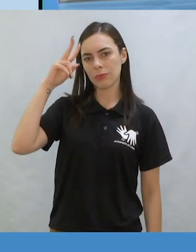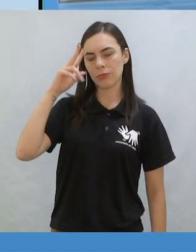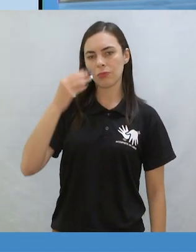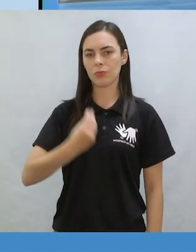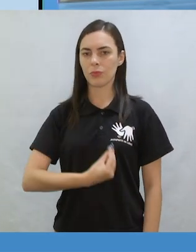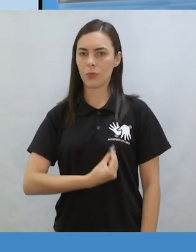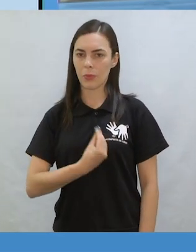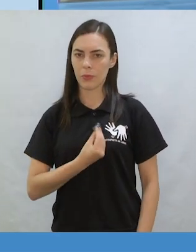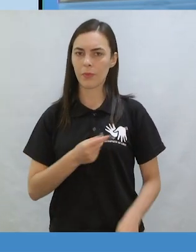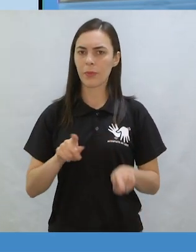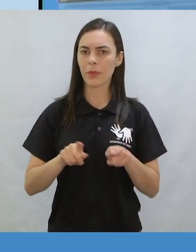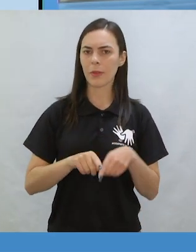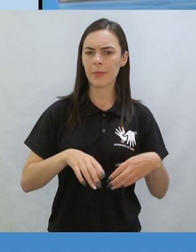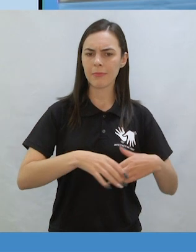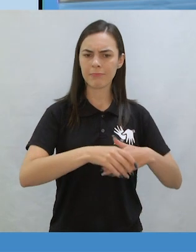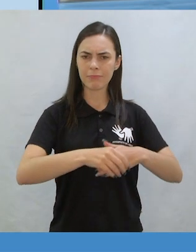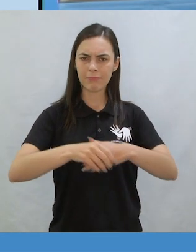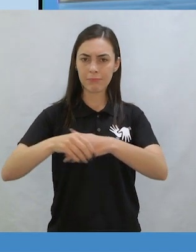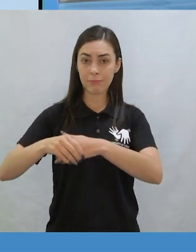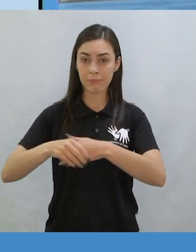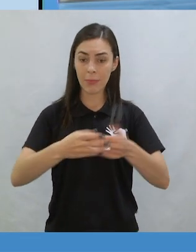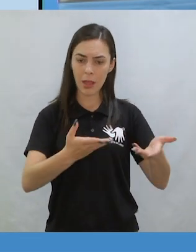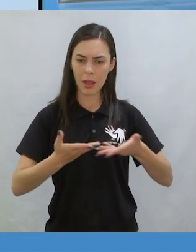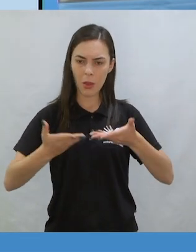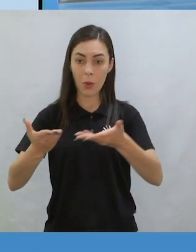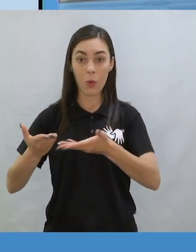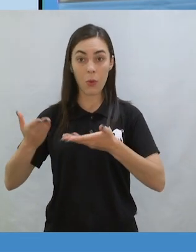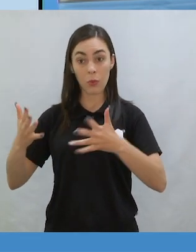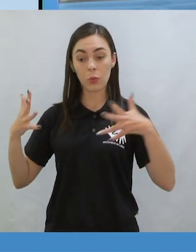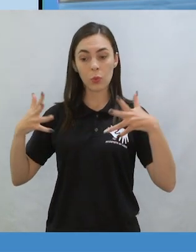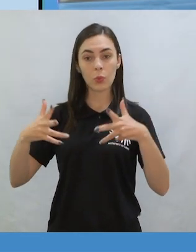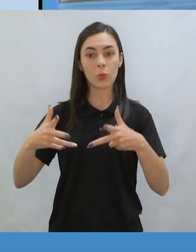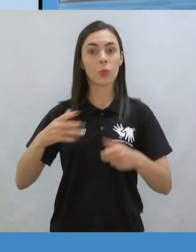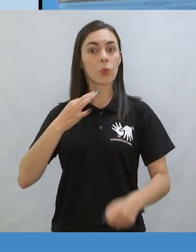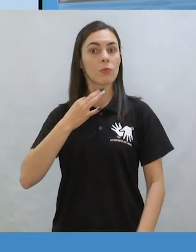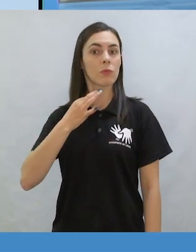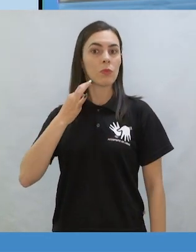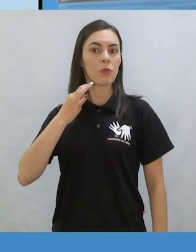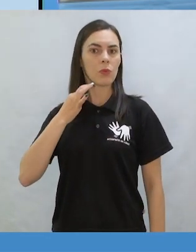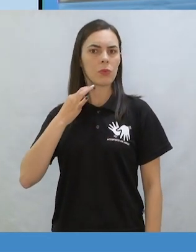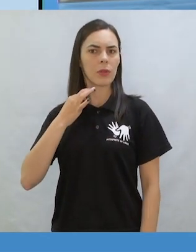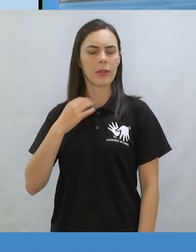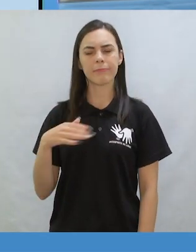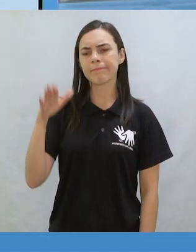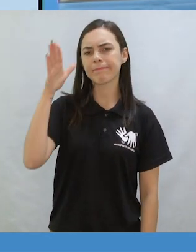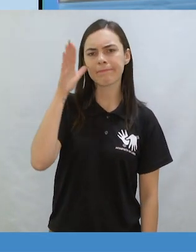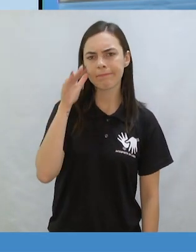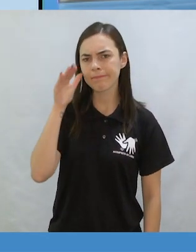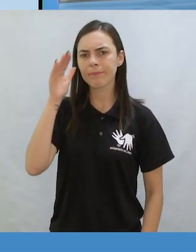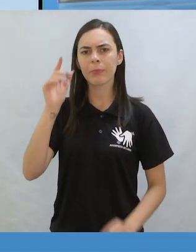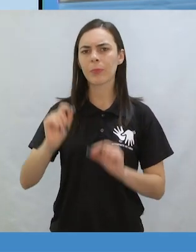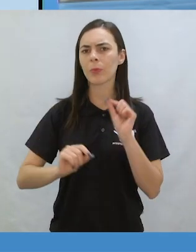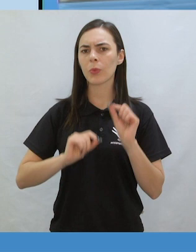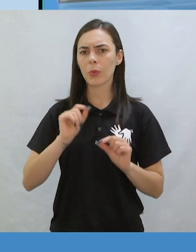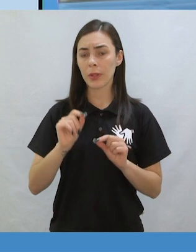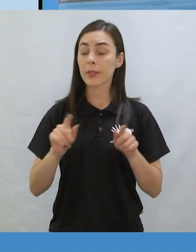Viva, convidou outros parceiros voluntários para